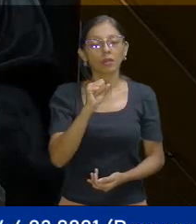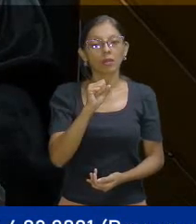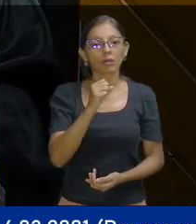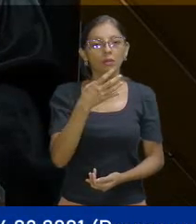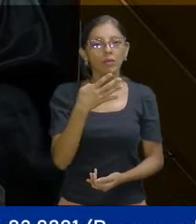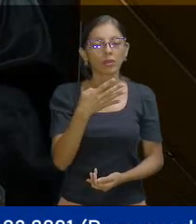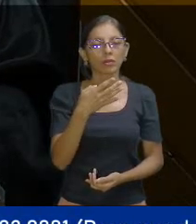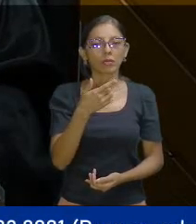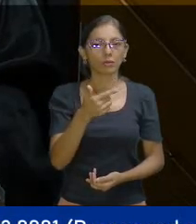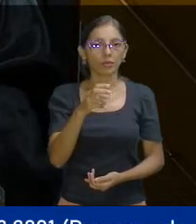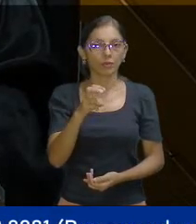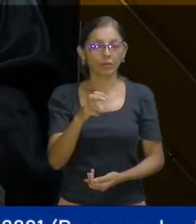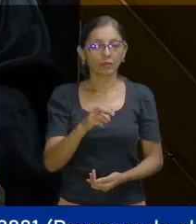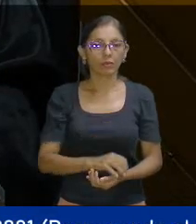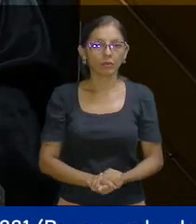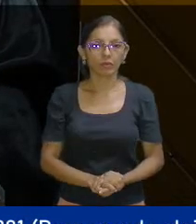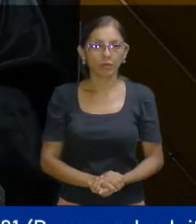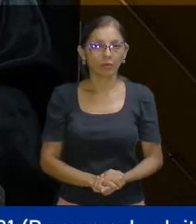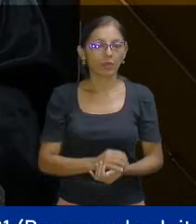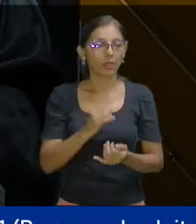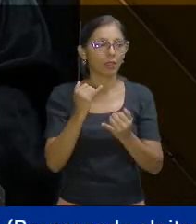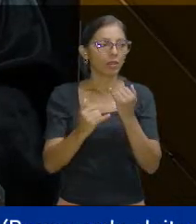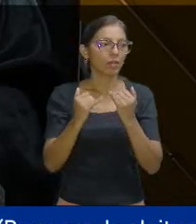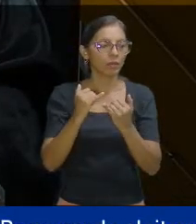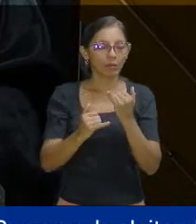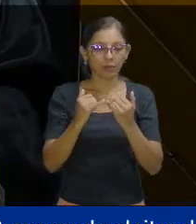recurso eleitoral na representação. Número do processo